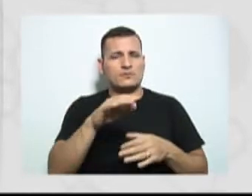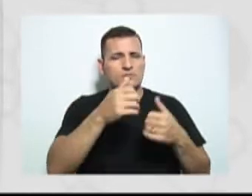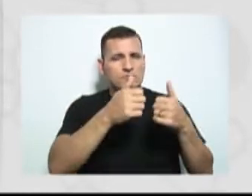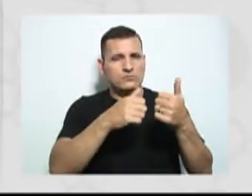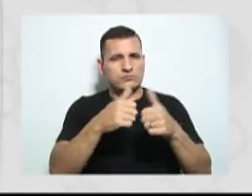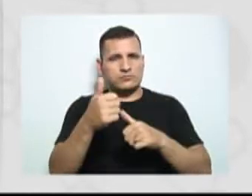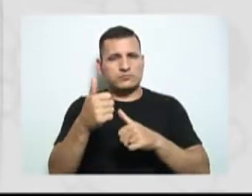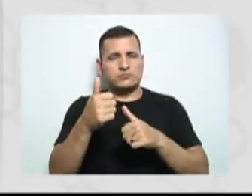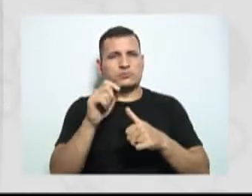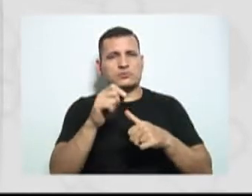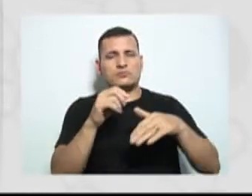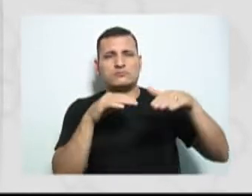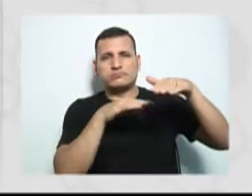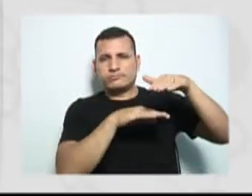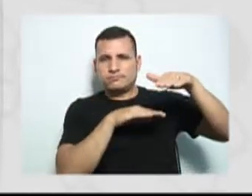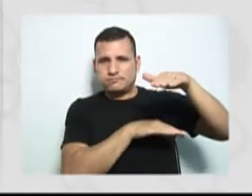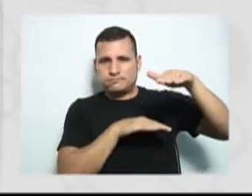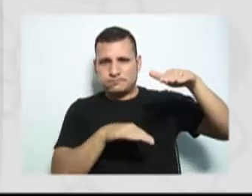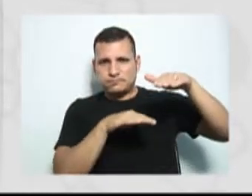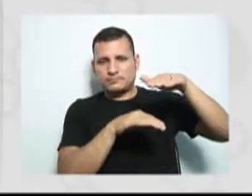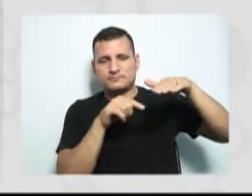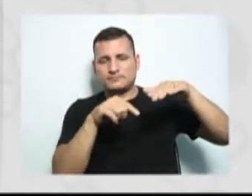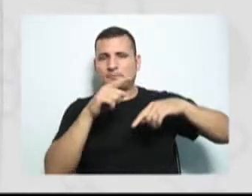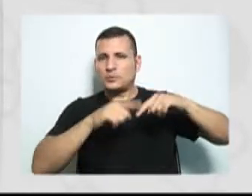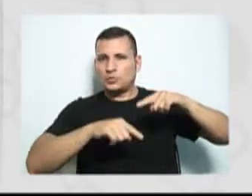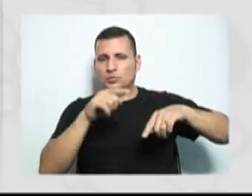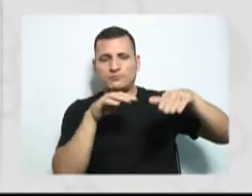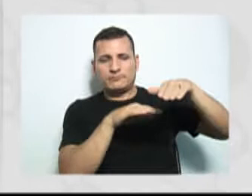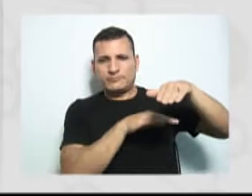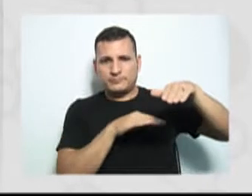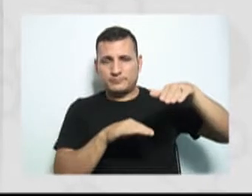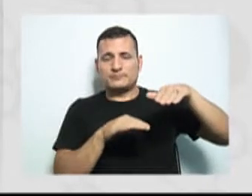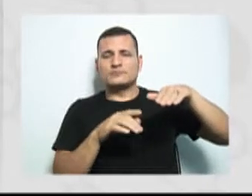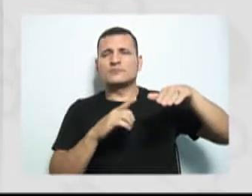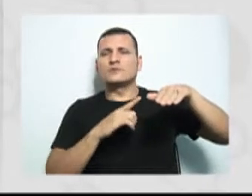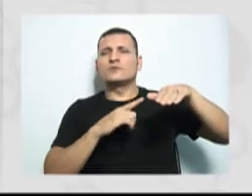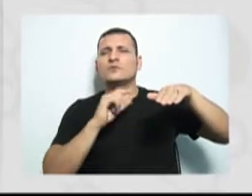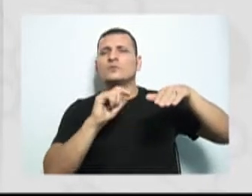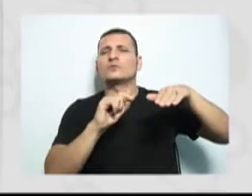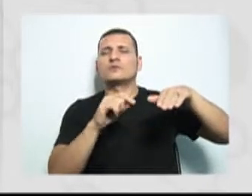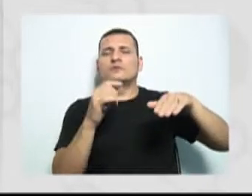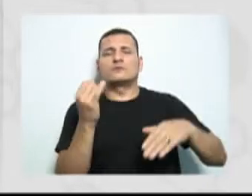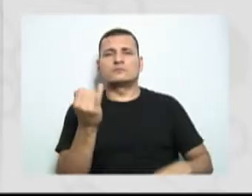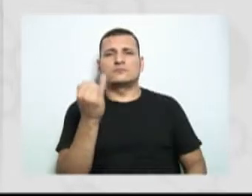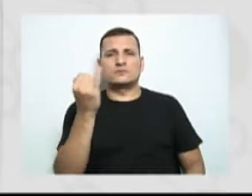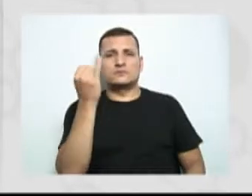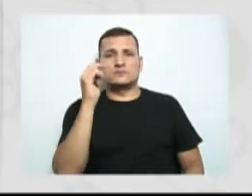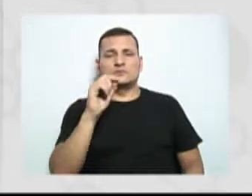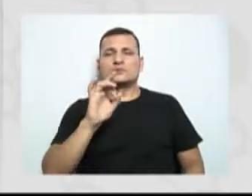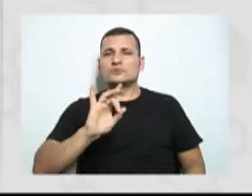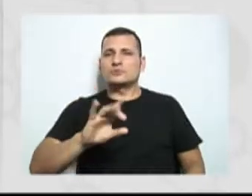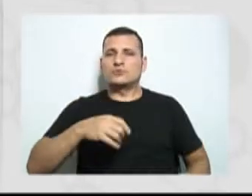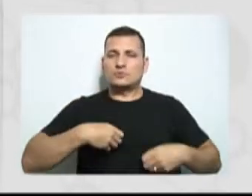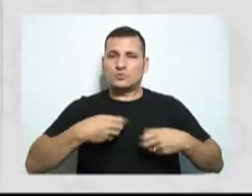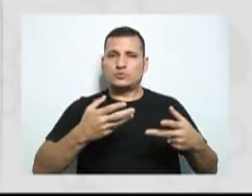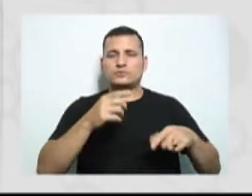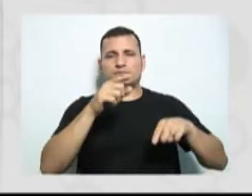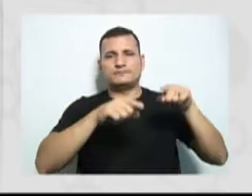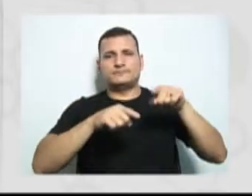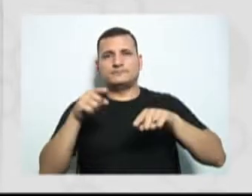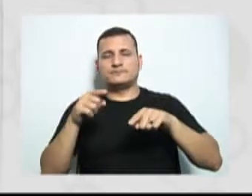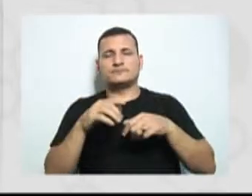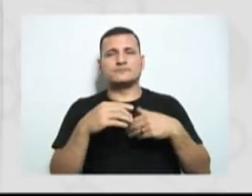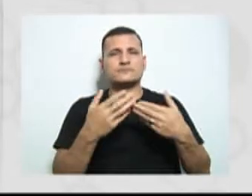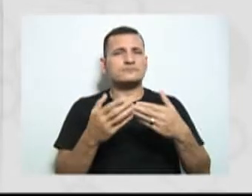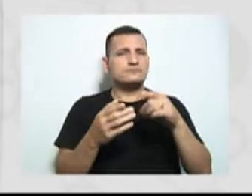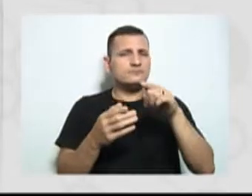avaliação dos estoques dos produtos, atribuem-se, importante gente, atribuem-se apenas os custos variáveis. Quando vocês forem fazer